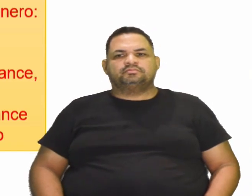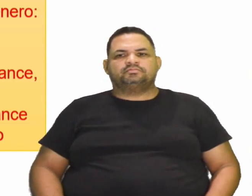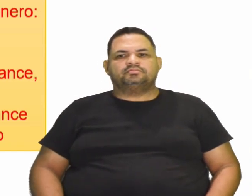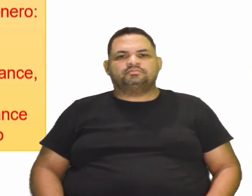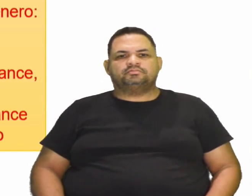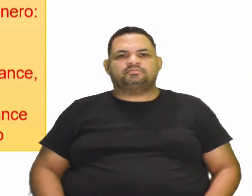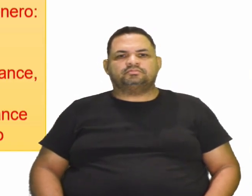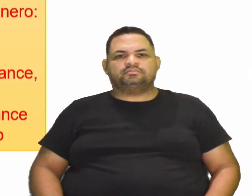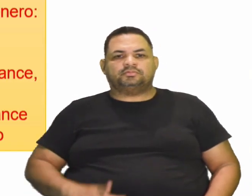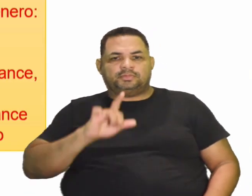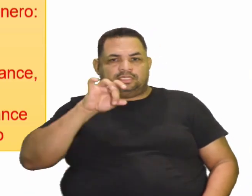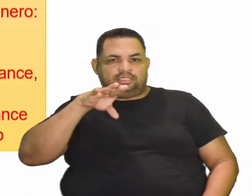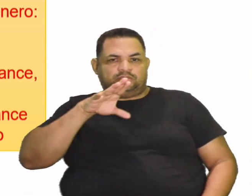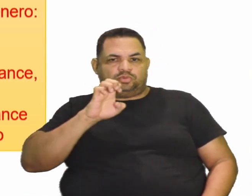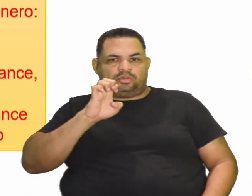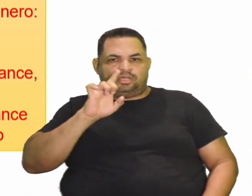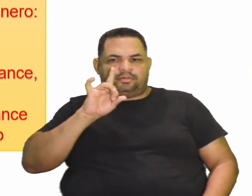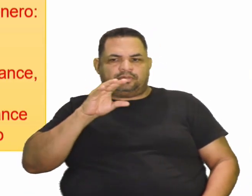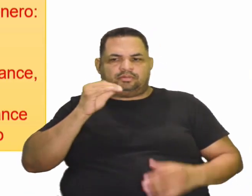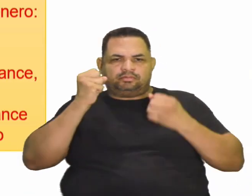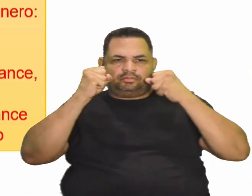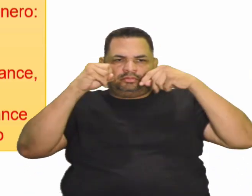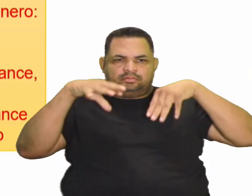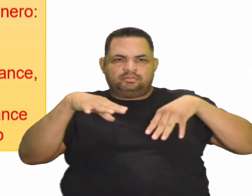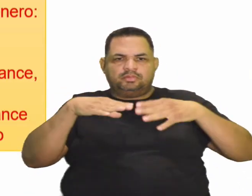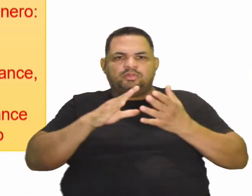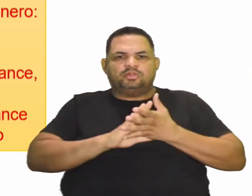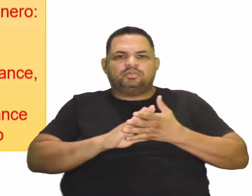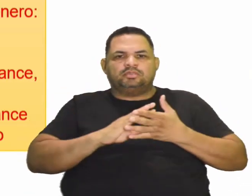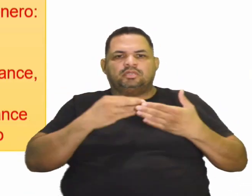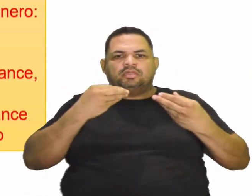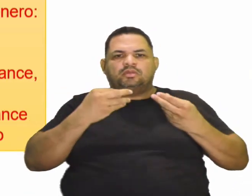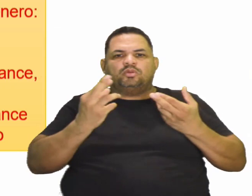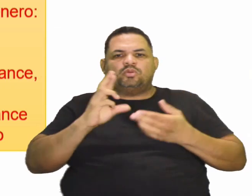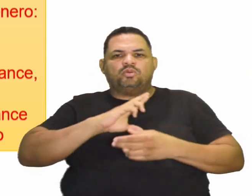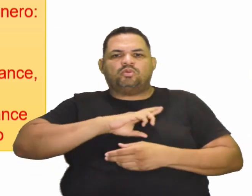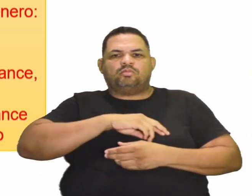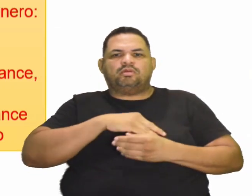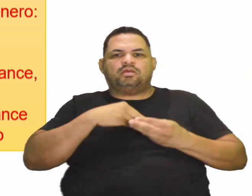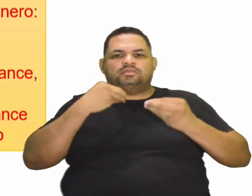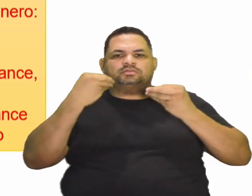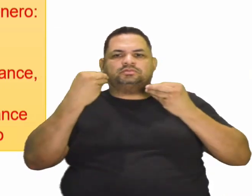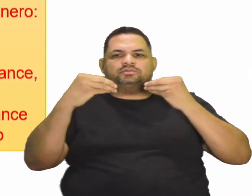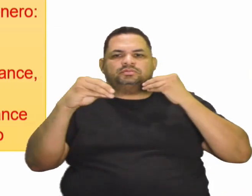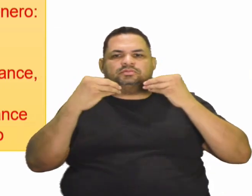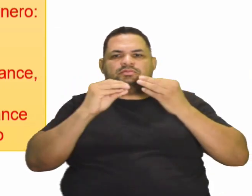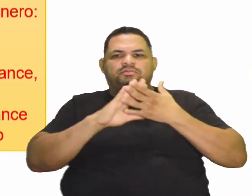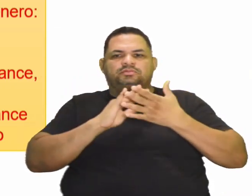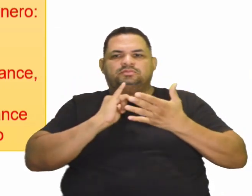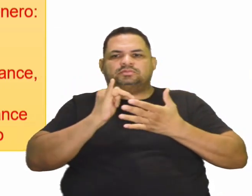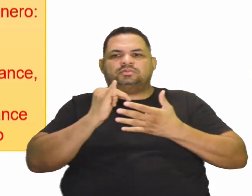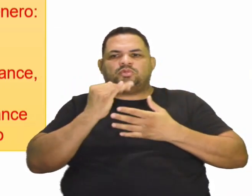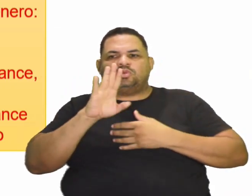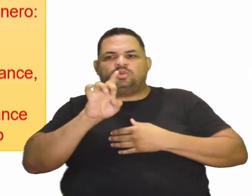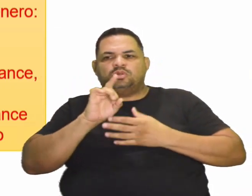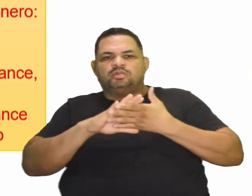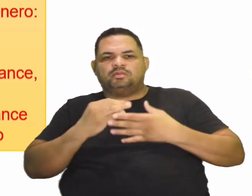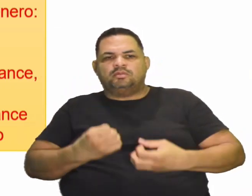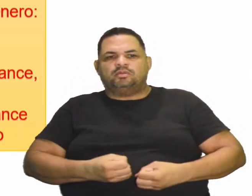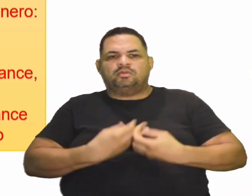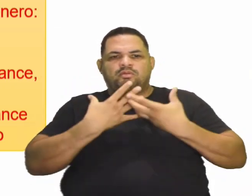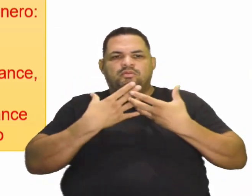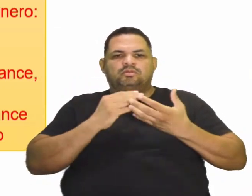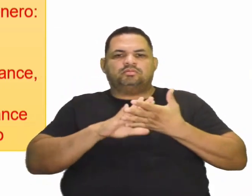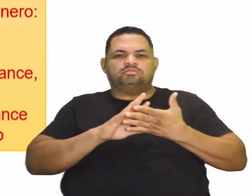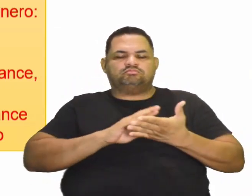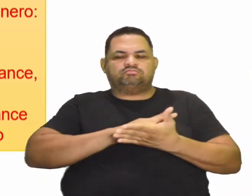dramático. E os modernos, romance, novela, conto, crônica, poema, canção, né? A maioria do que vocês